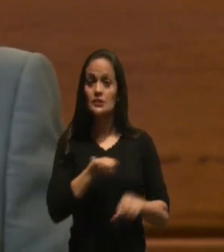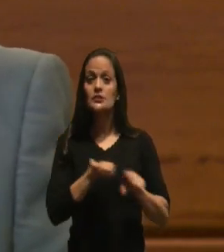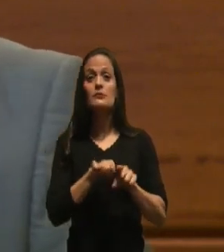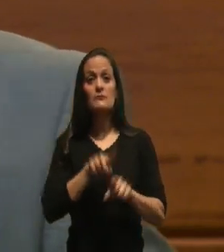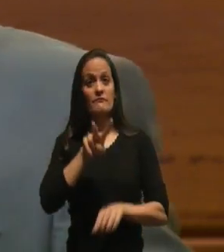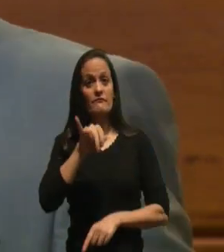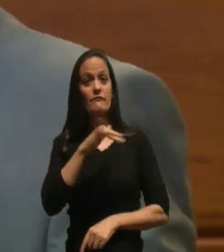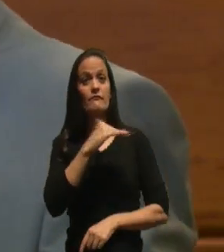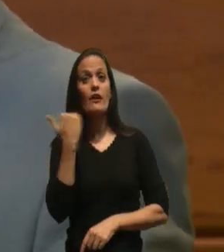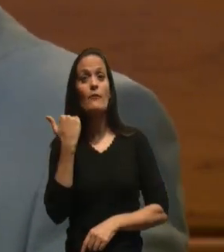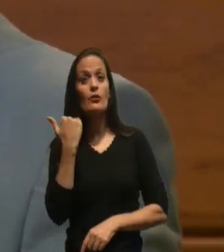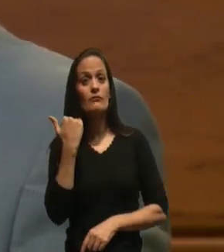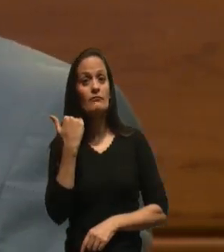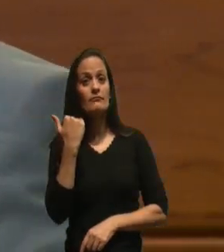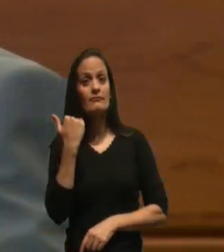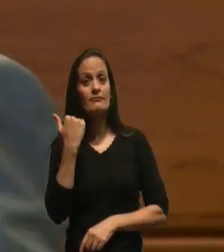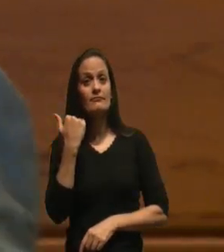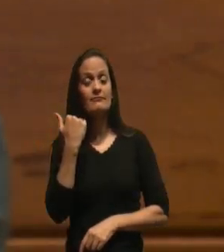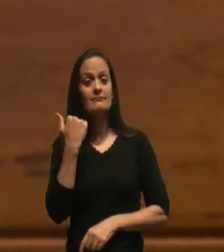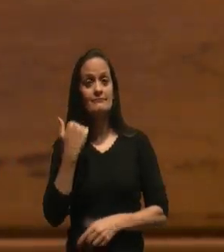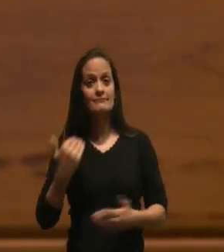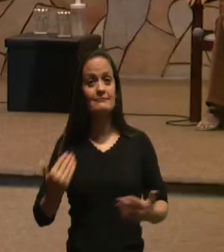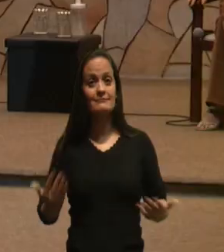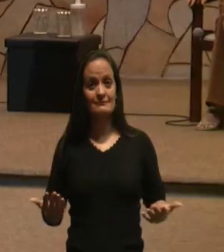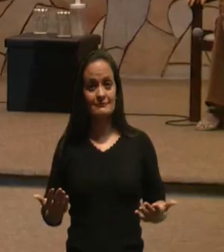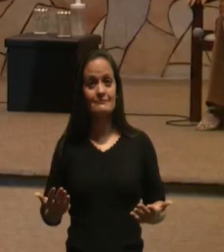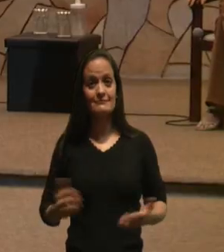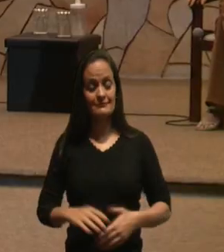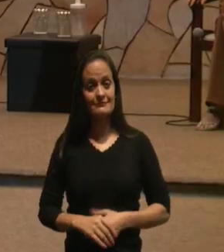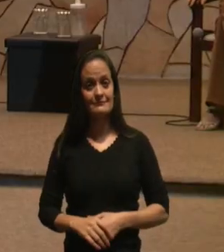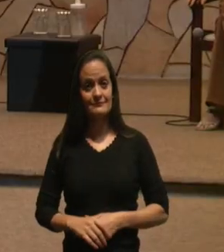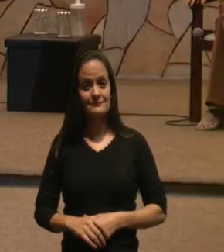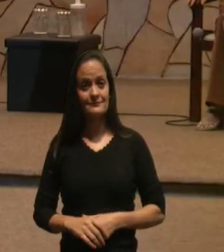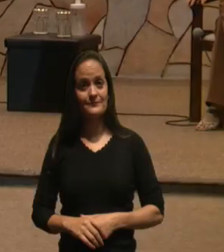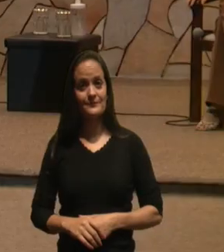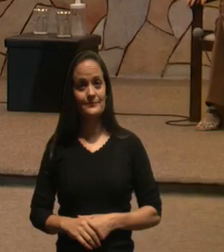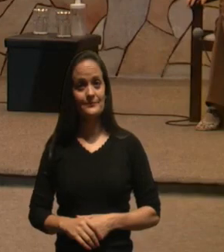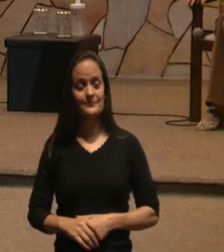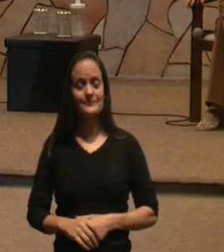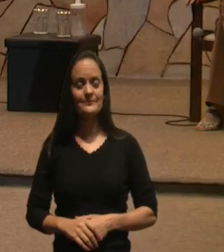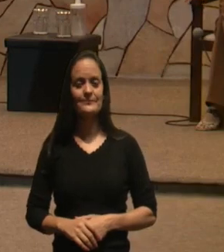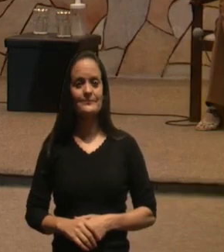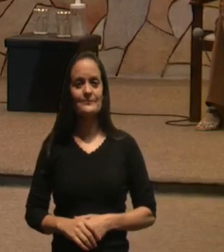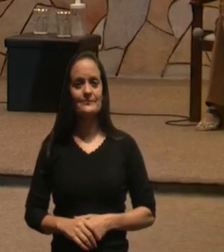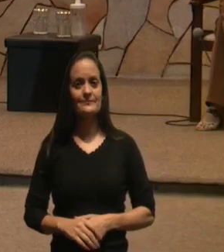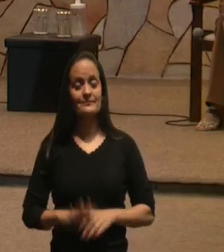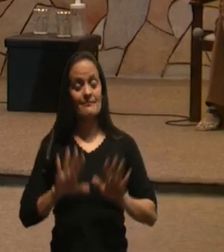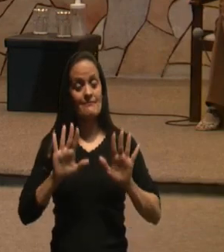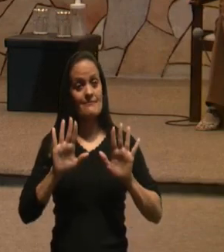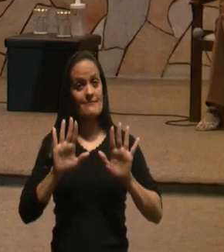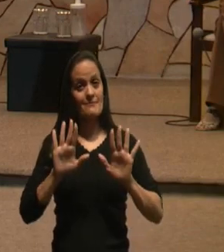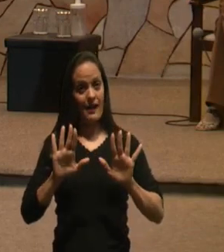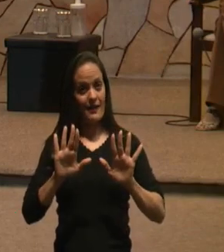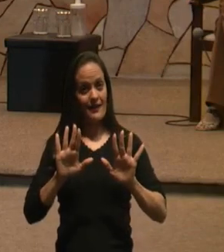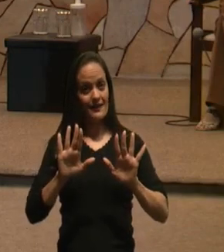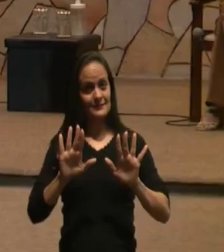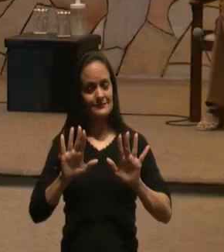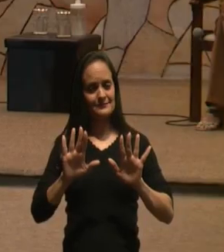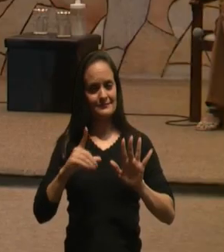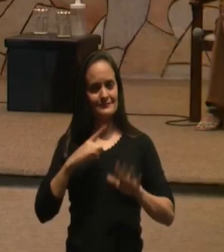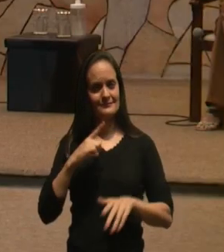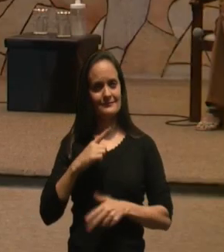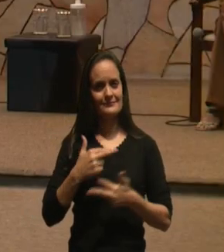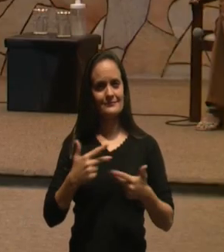após a consulta que foi feita para o homem de Deus. Só que tem uma coisa importante, meus irmãos, sabe o